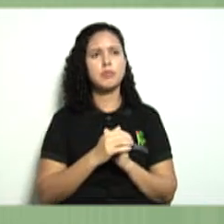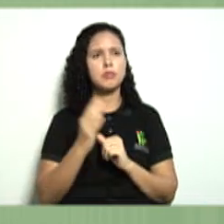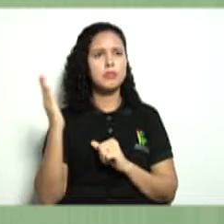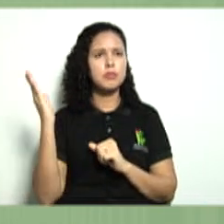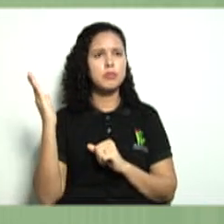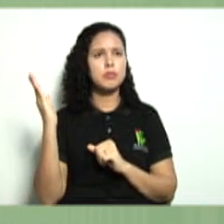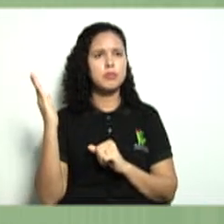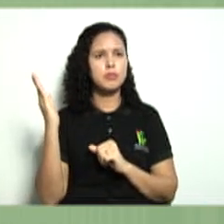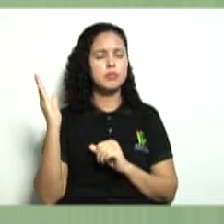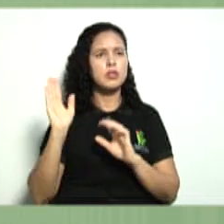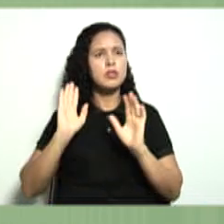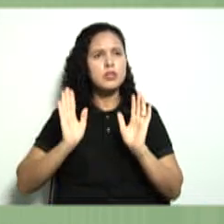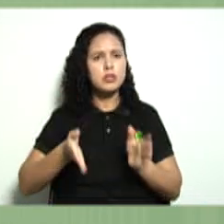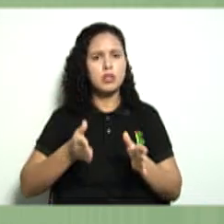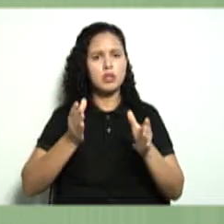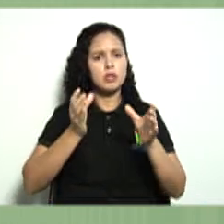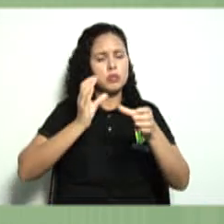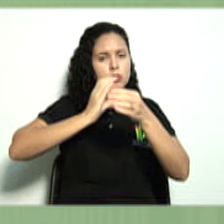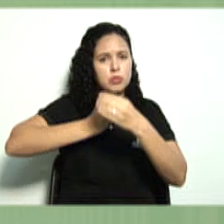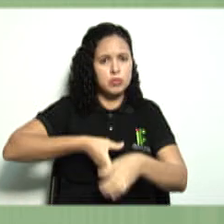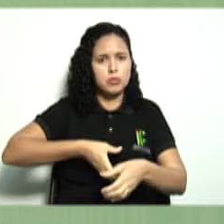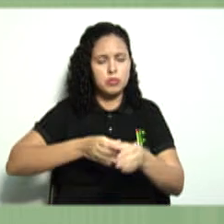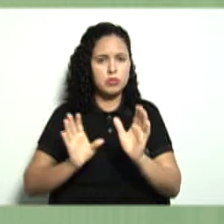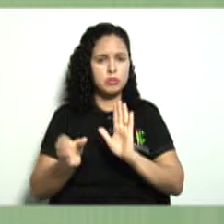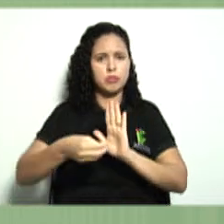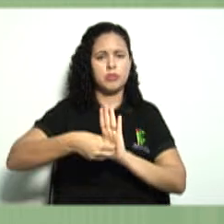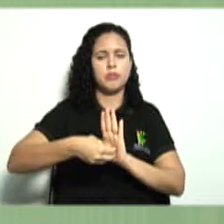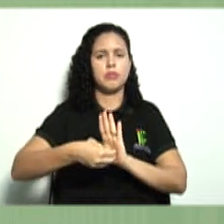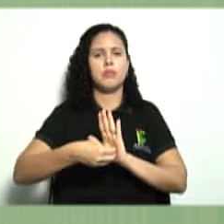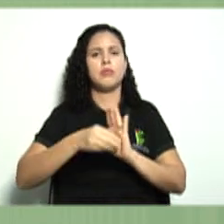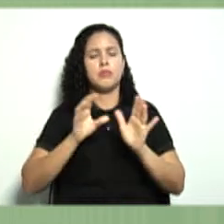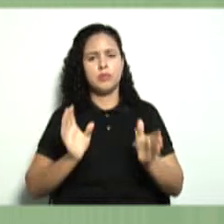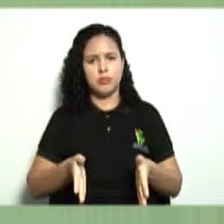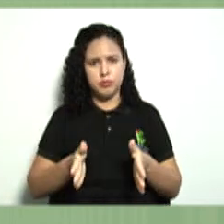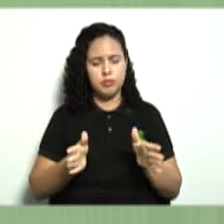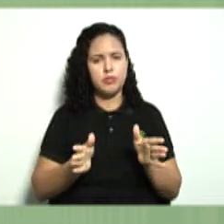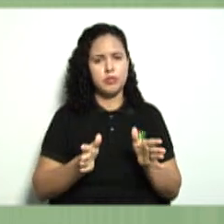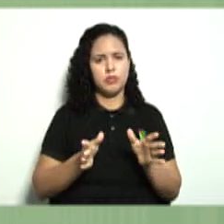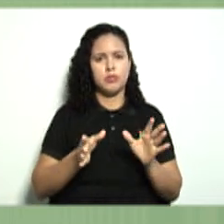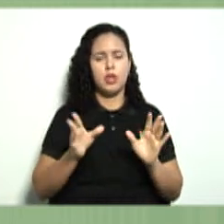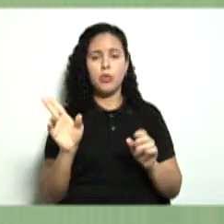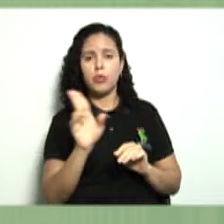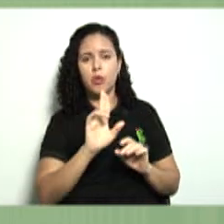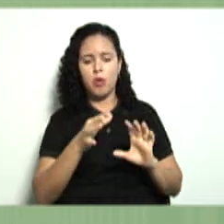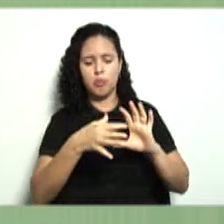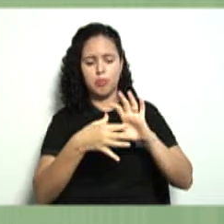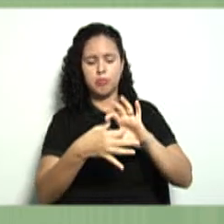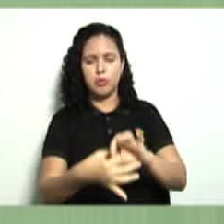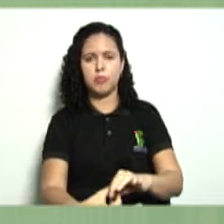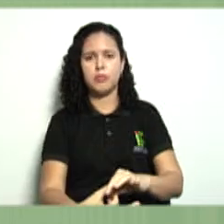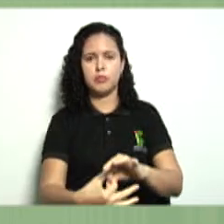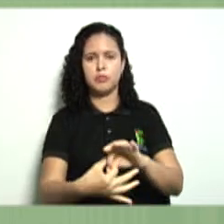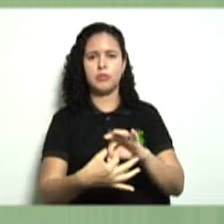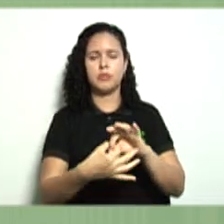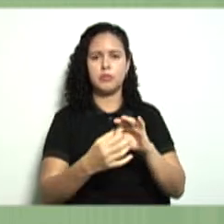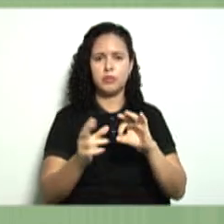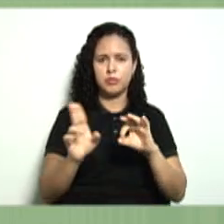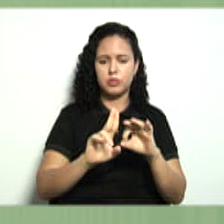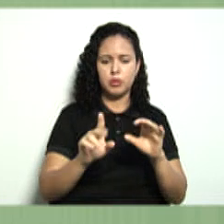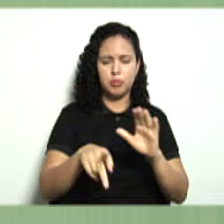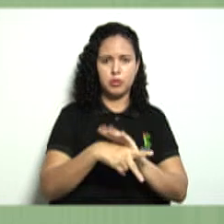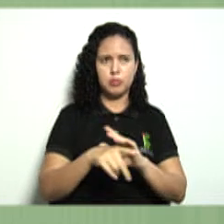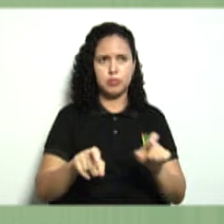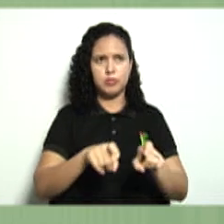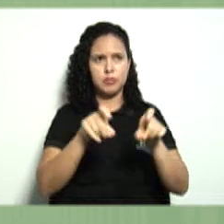já caiu até em concurso. Colocam só os ícones e pede para você referenciar qual é o ícone do computador,